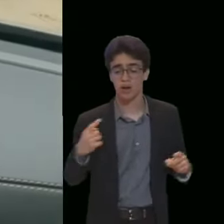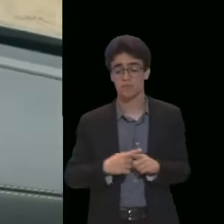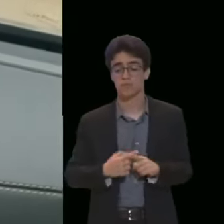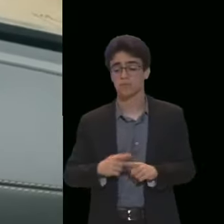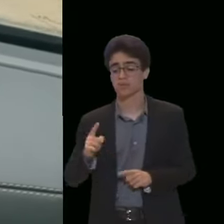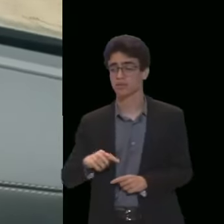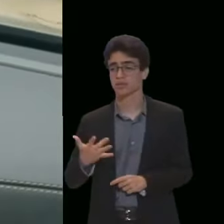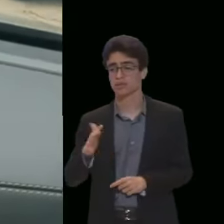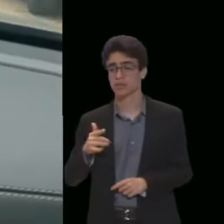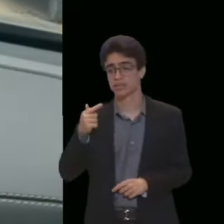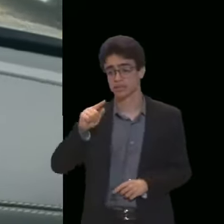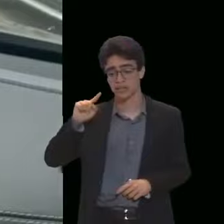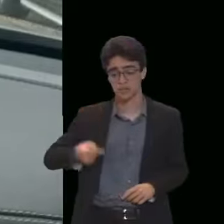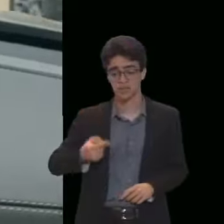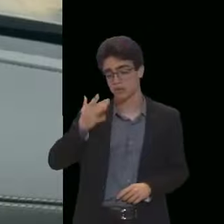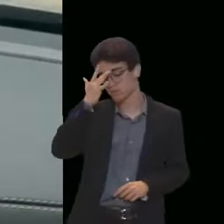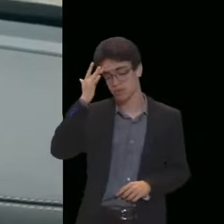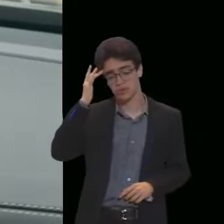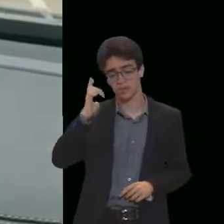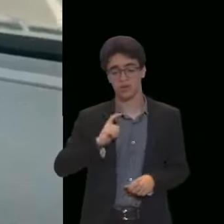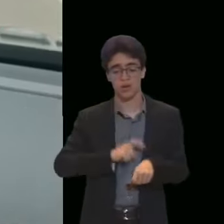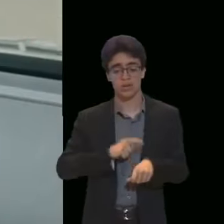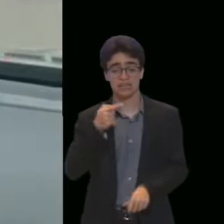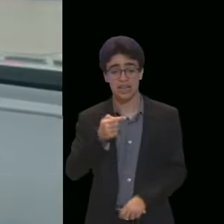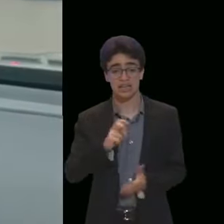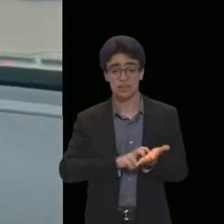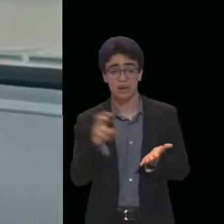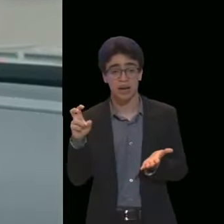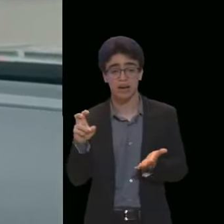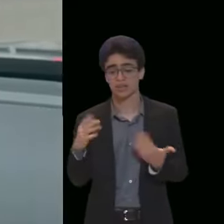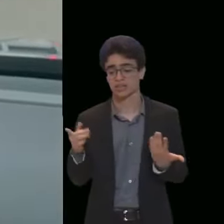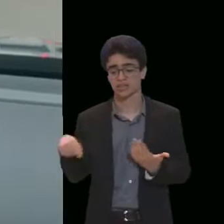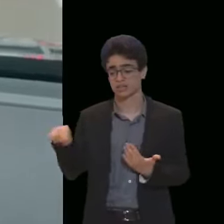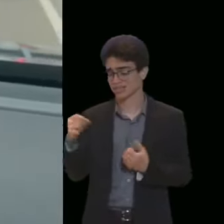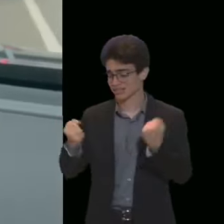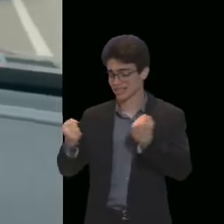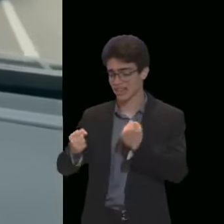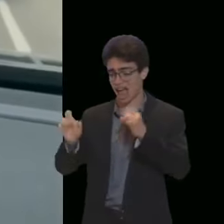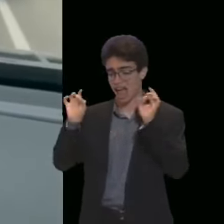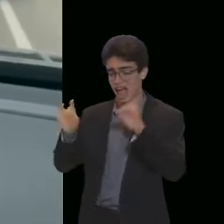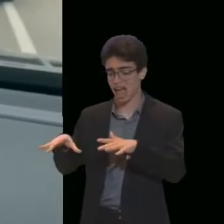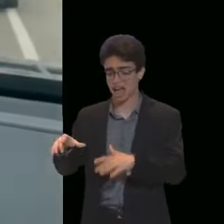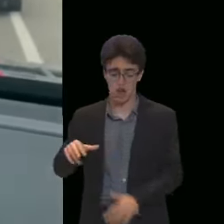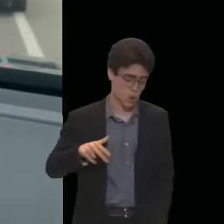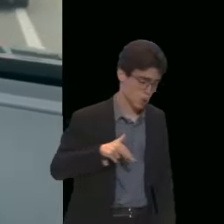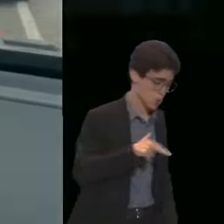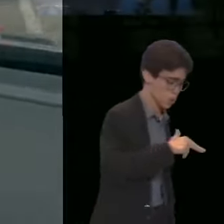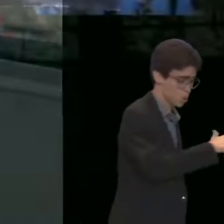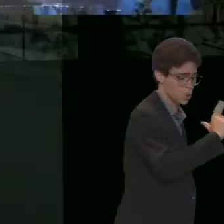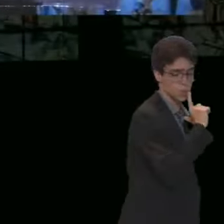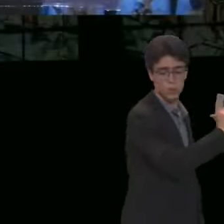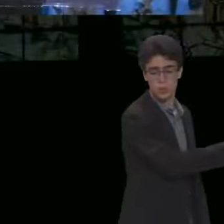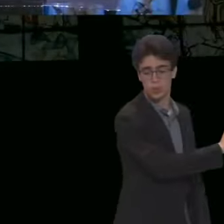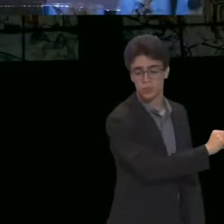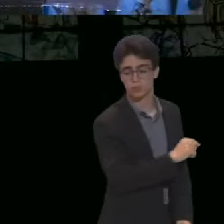dia umas 7 mil pessoas às 7 da manhã para sair. Então eles preferem abandonar o carro e sair.